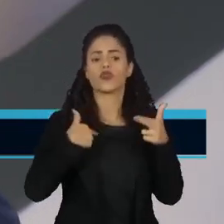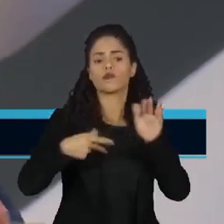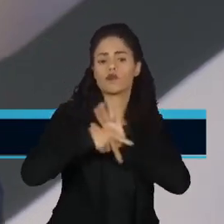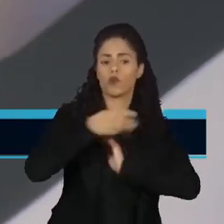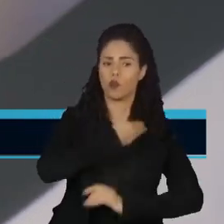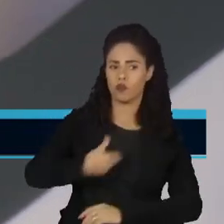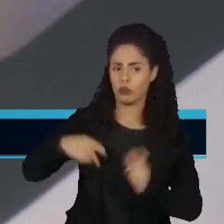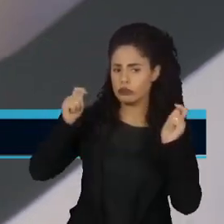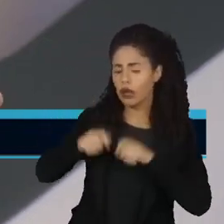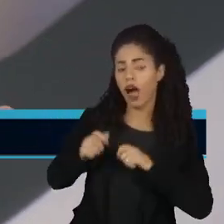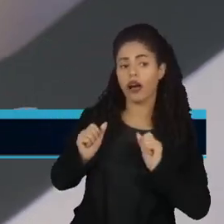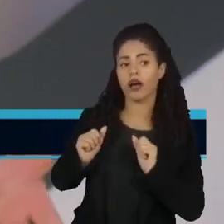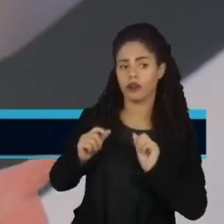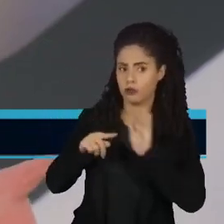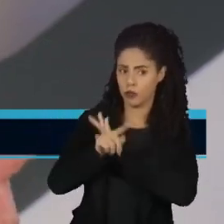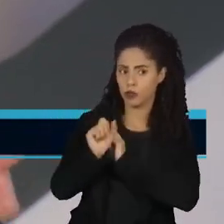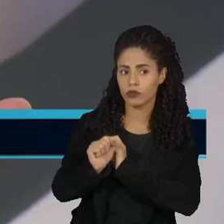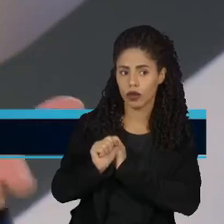governo?